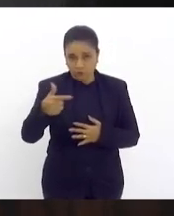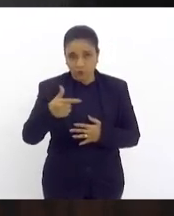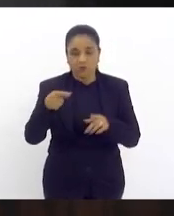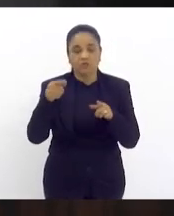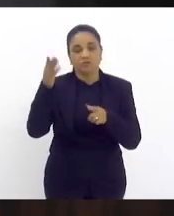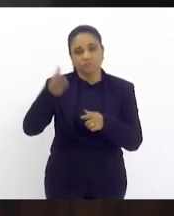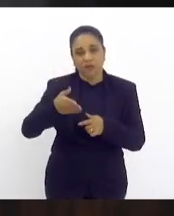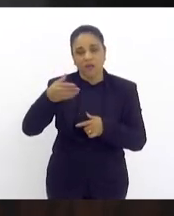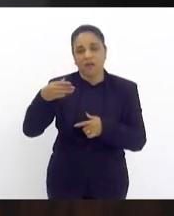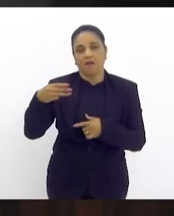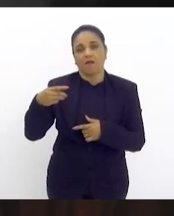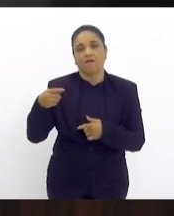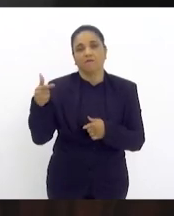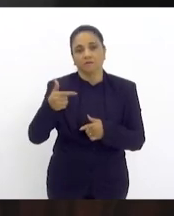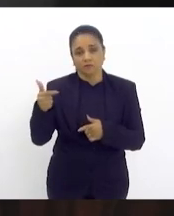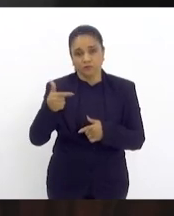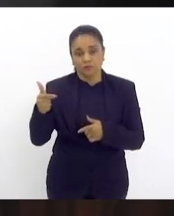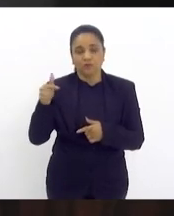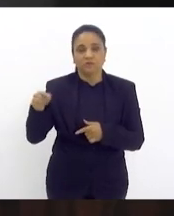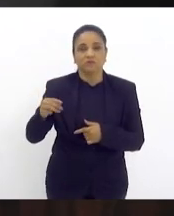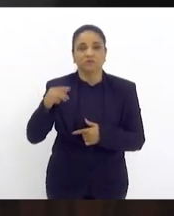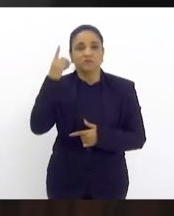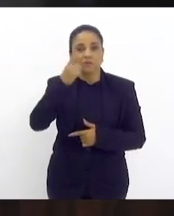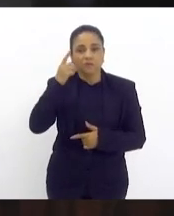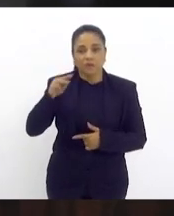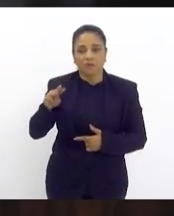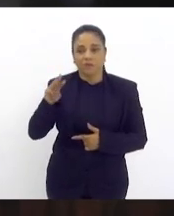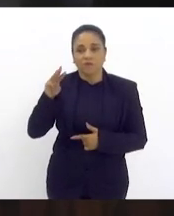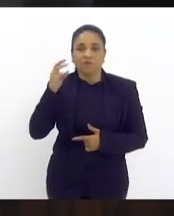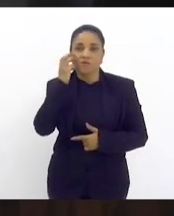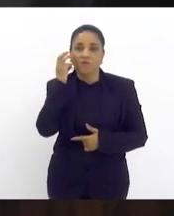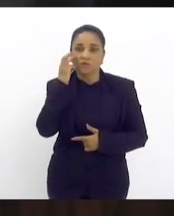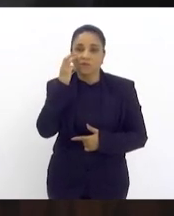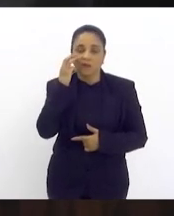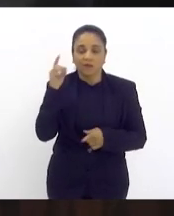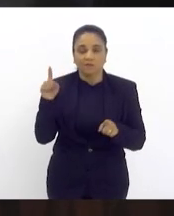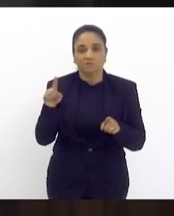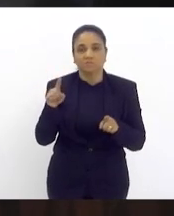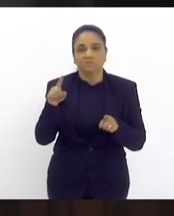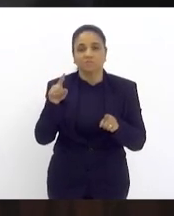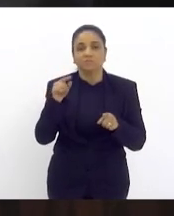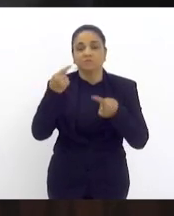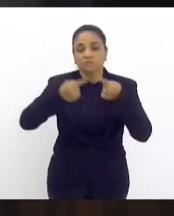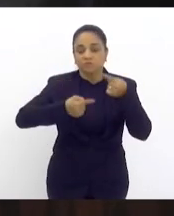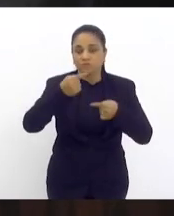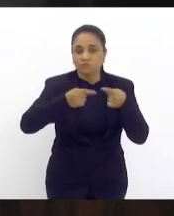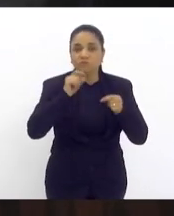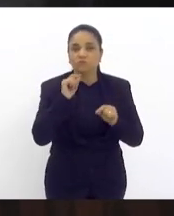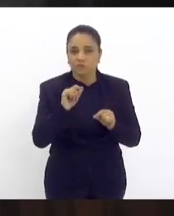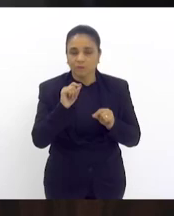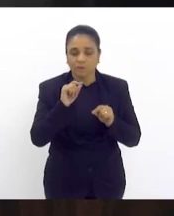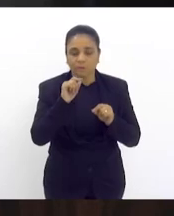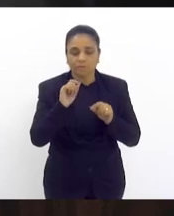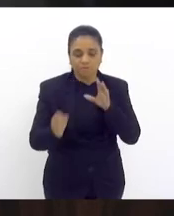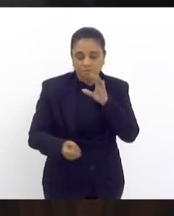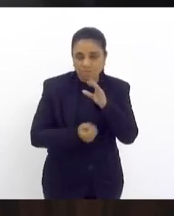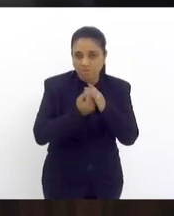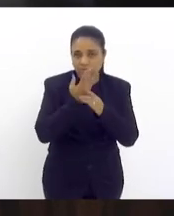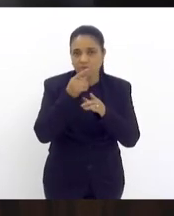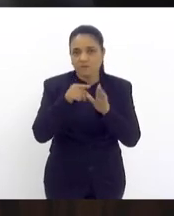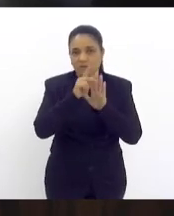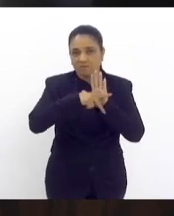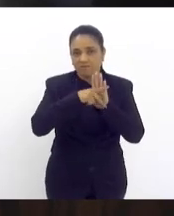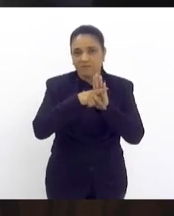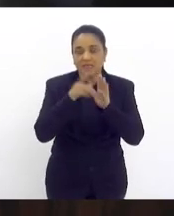dispõe sobre a obrigatoriedade da realização de exceção de